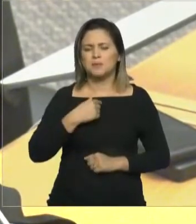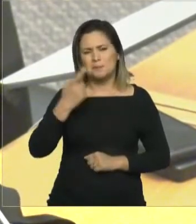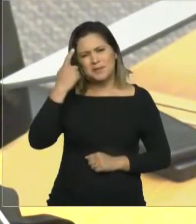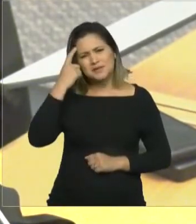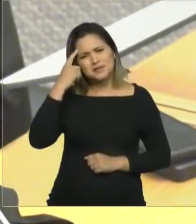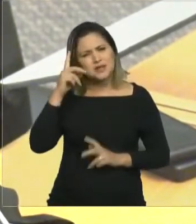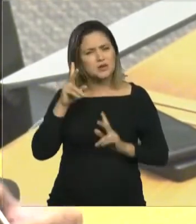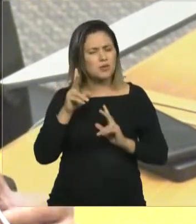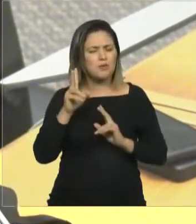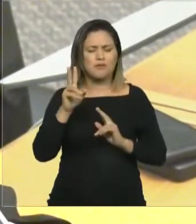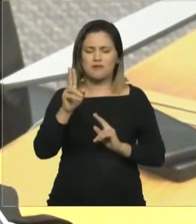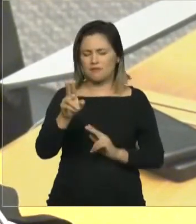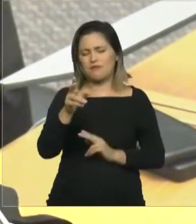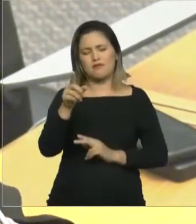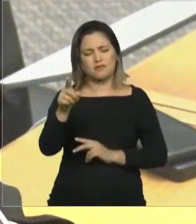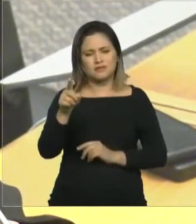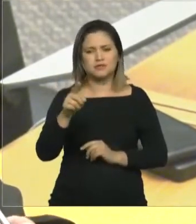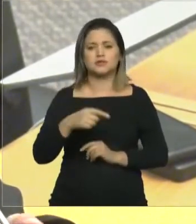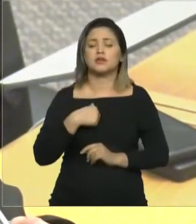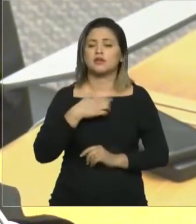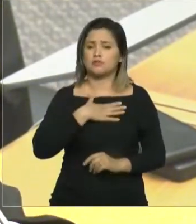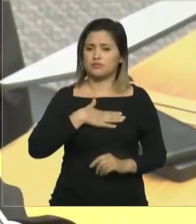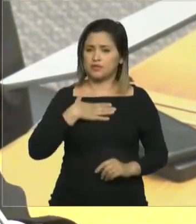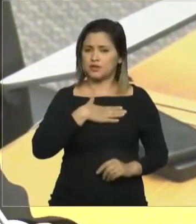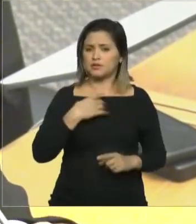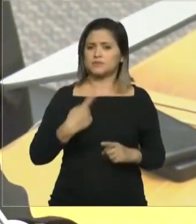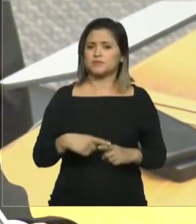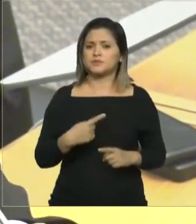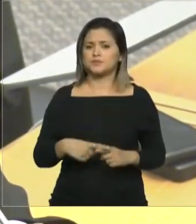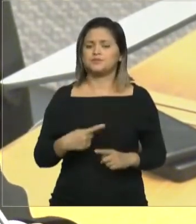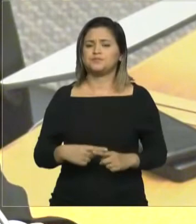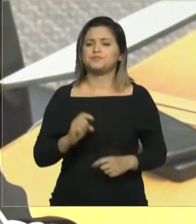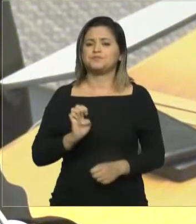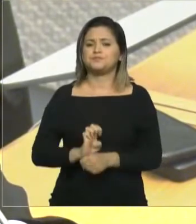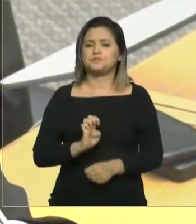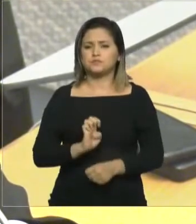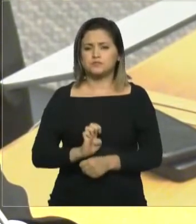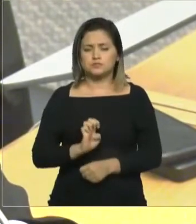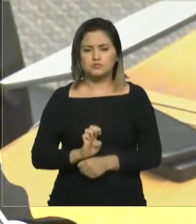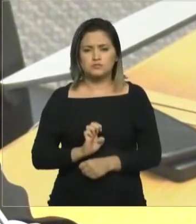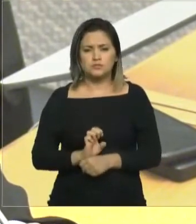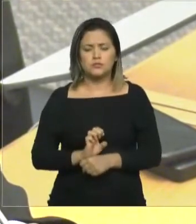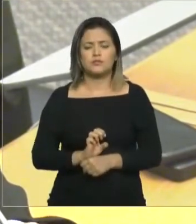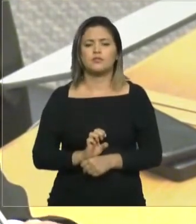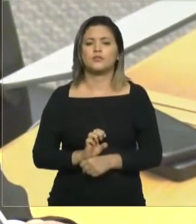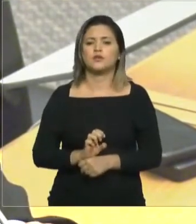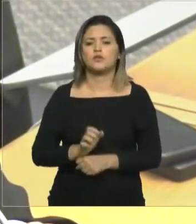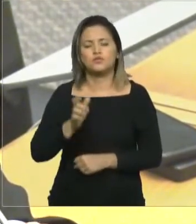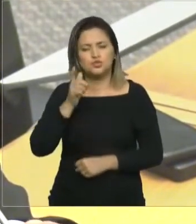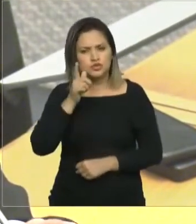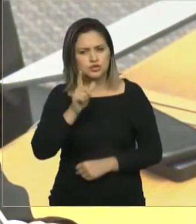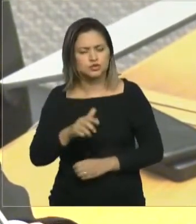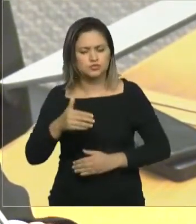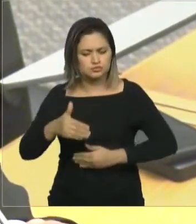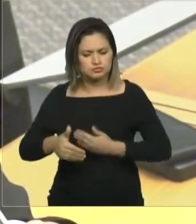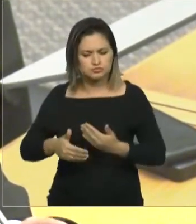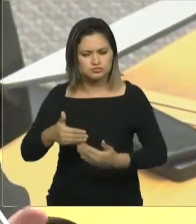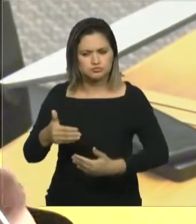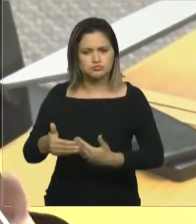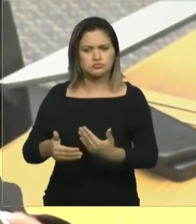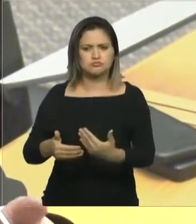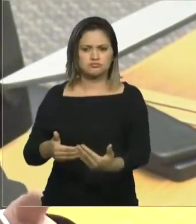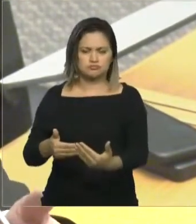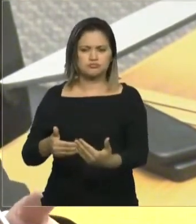Vossa Excelência e estou feliz porque o Estado tem encontrado um caminho, mesmo em meio aí um déficit grande na saúde.